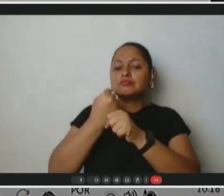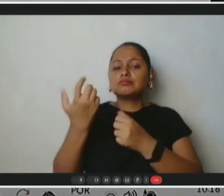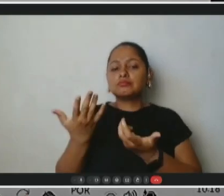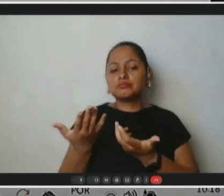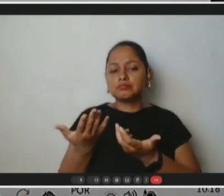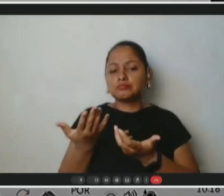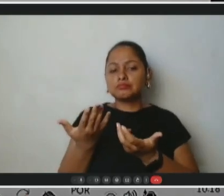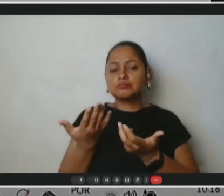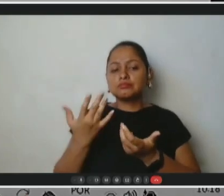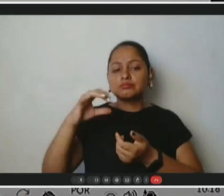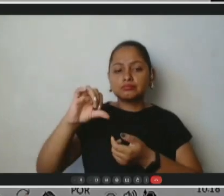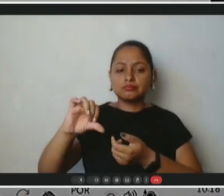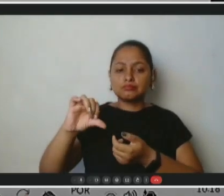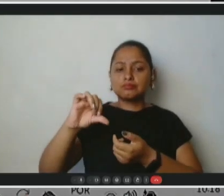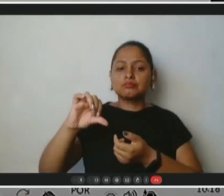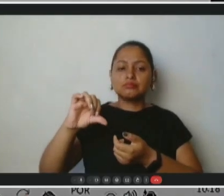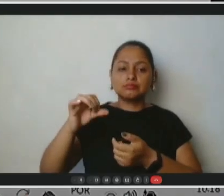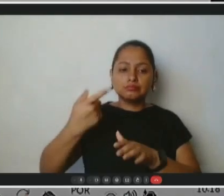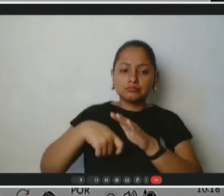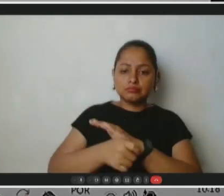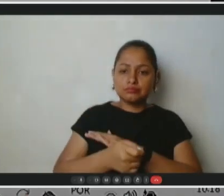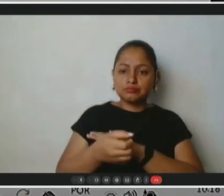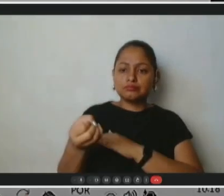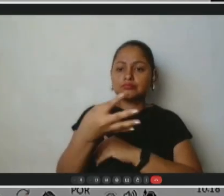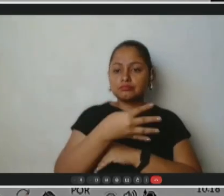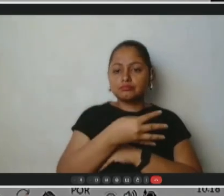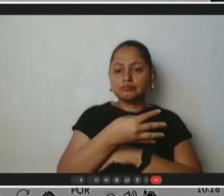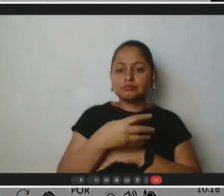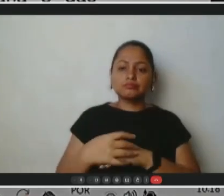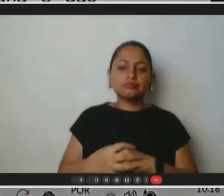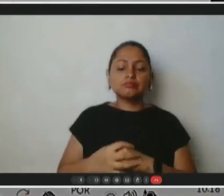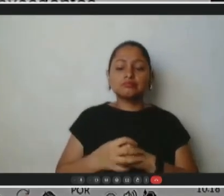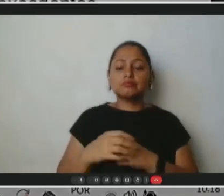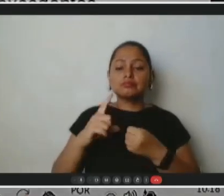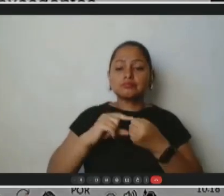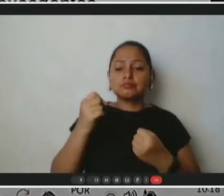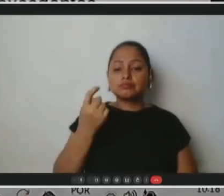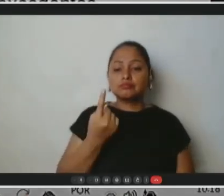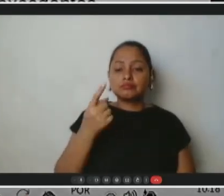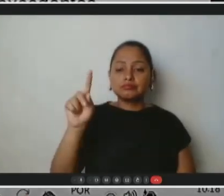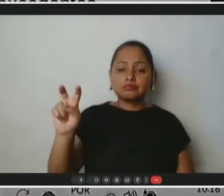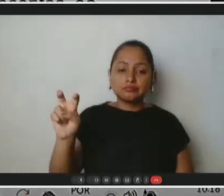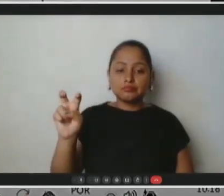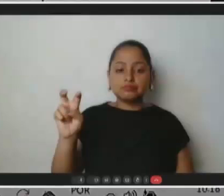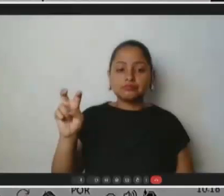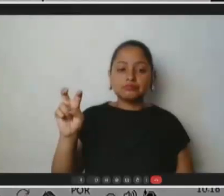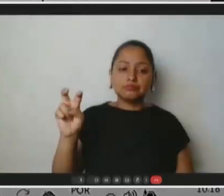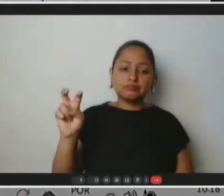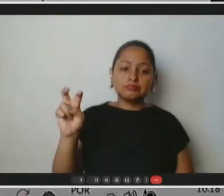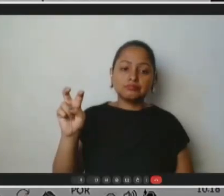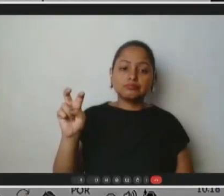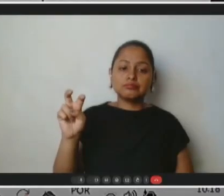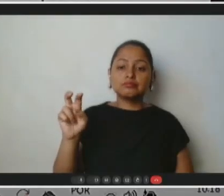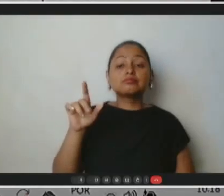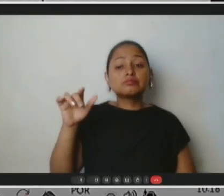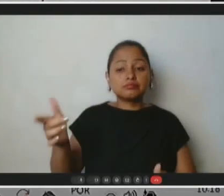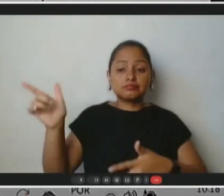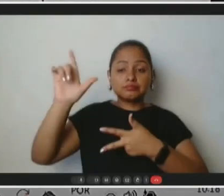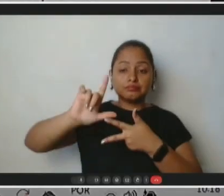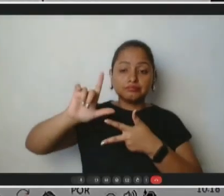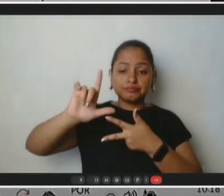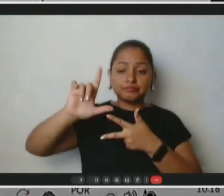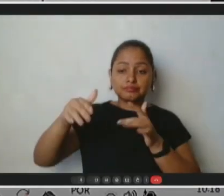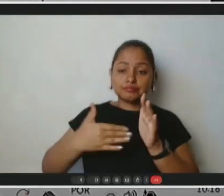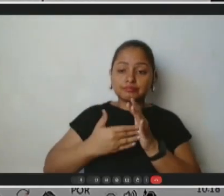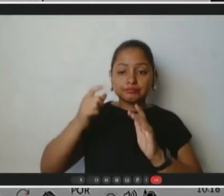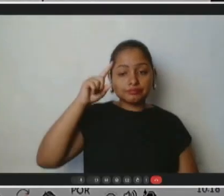Nono, novos investimentos. Artigo 15º. O Poder Legislativo, até o dia 31 de